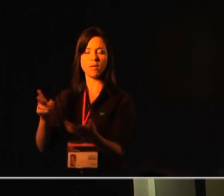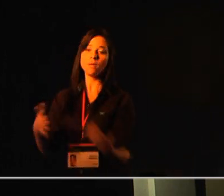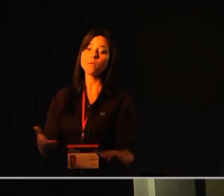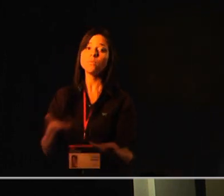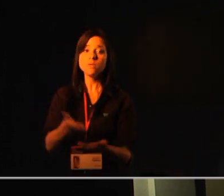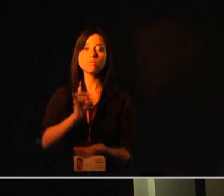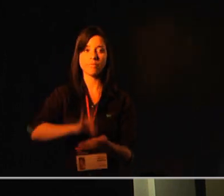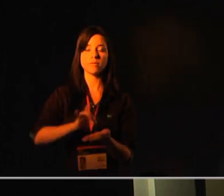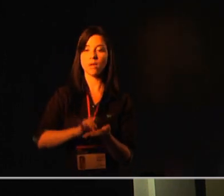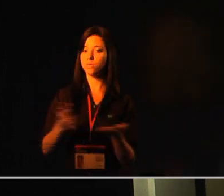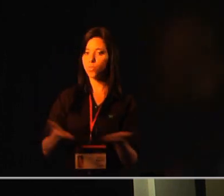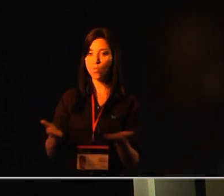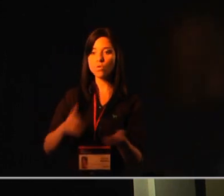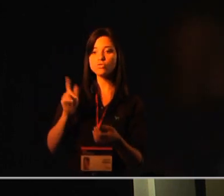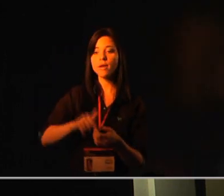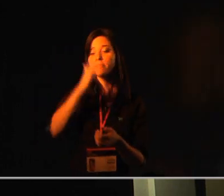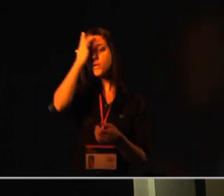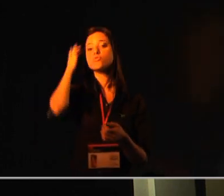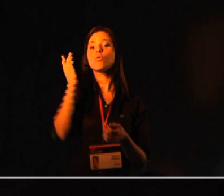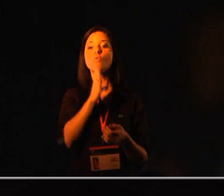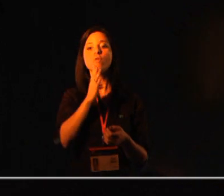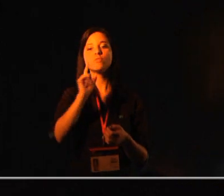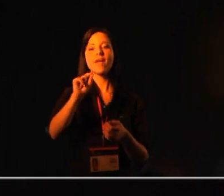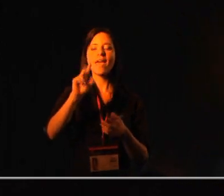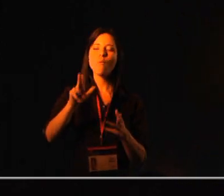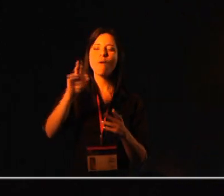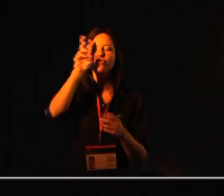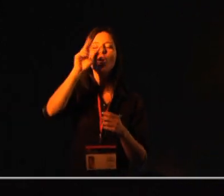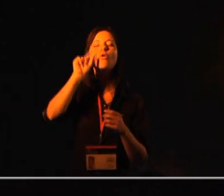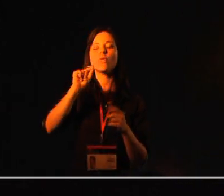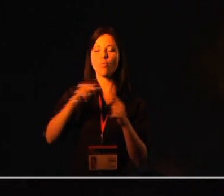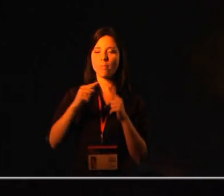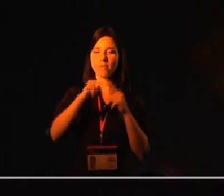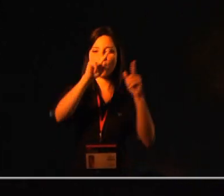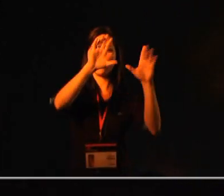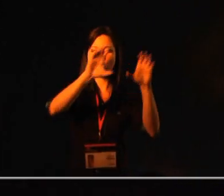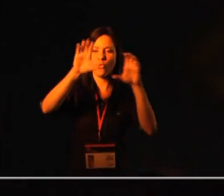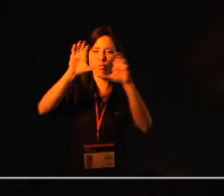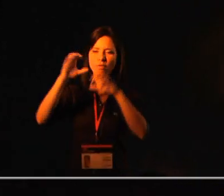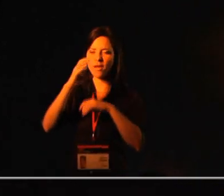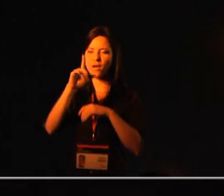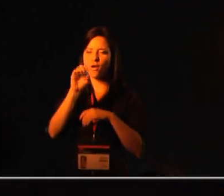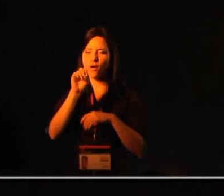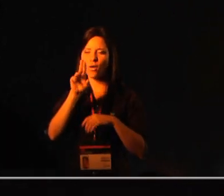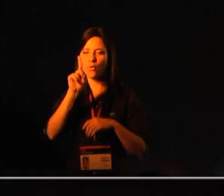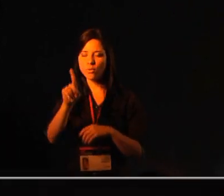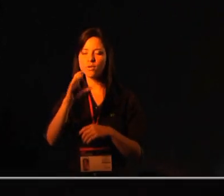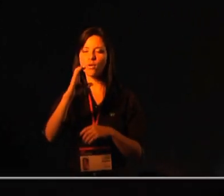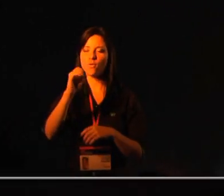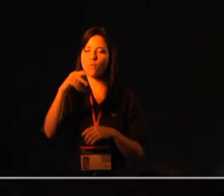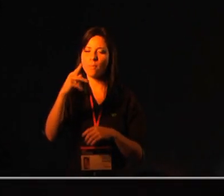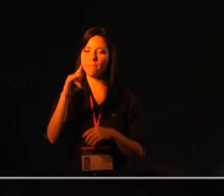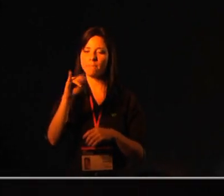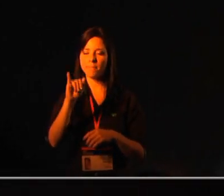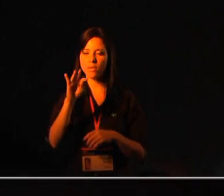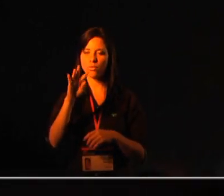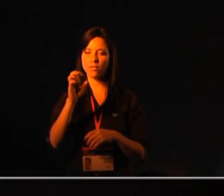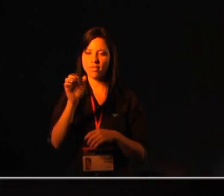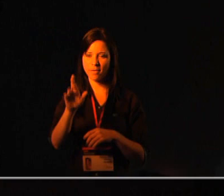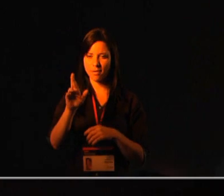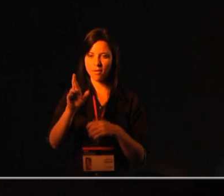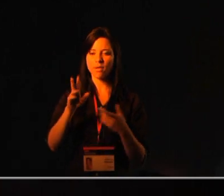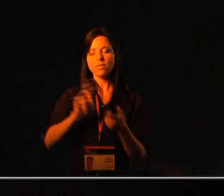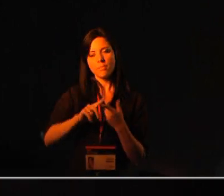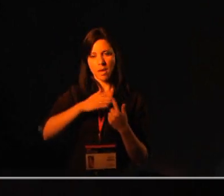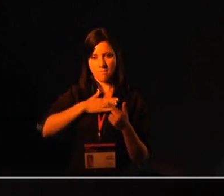isso hoje em dia é a tão falada história da nuvem. Né? Na verdade, cloud computing, né, que falam muito nisso. Né?